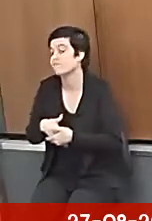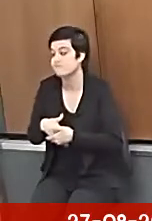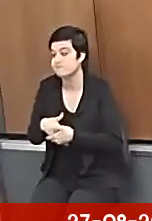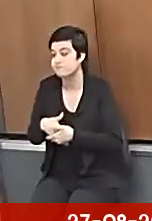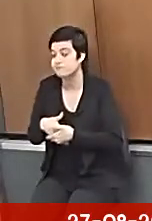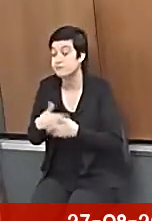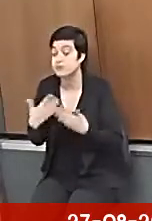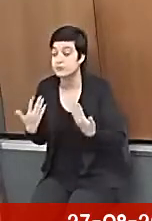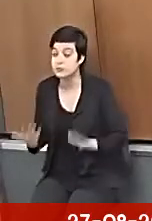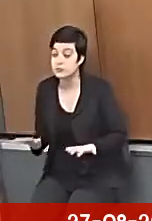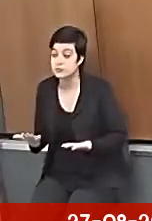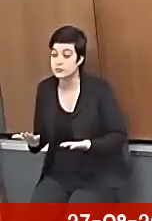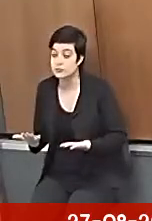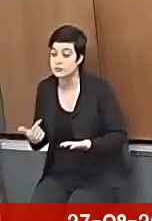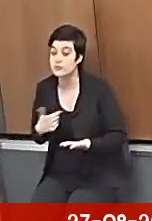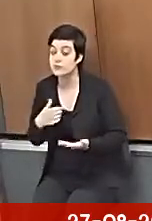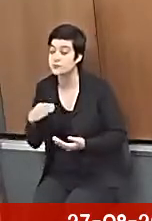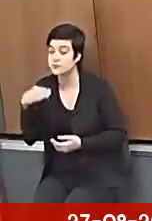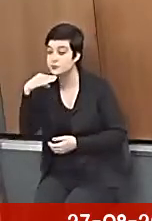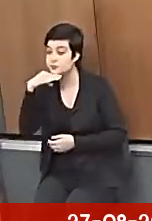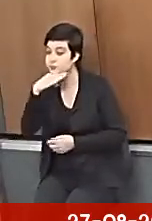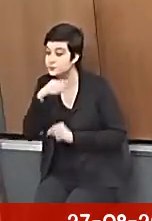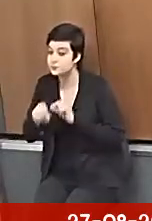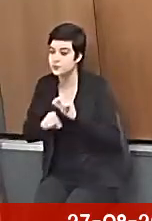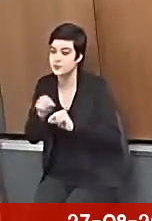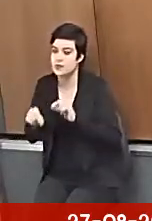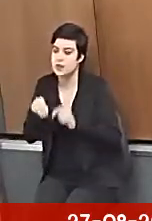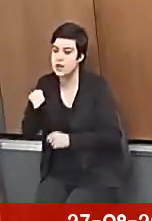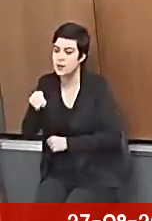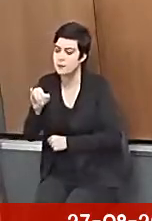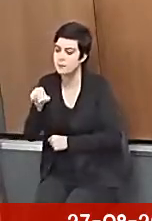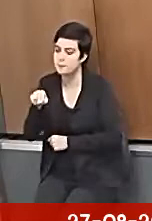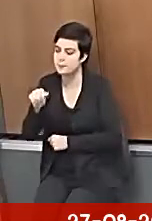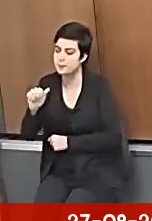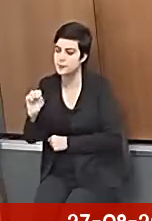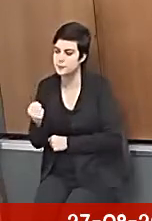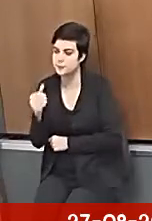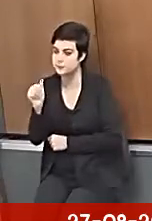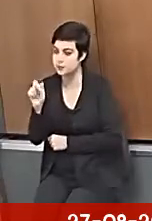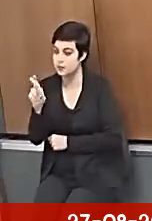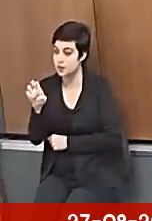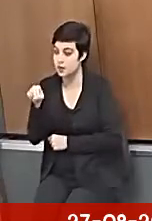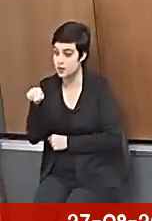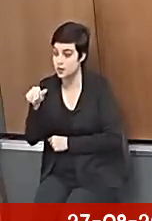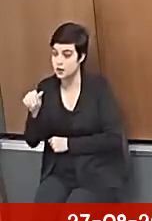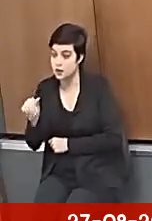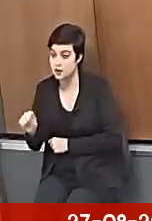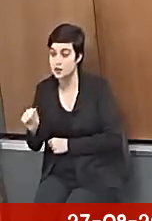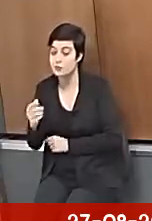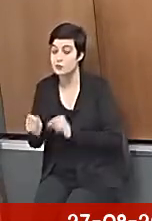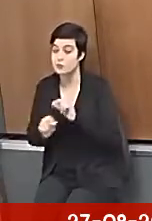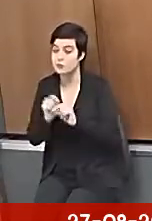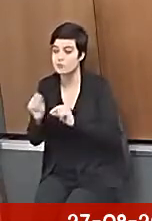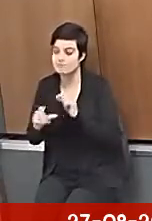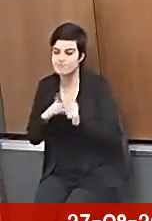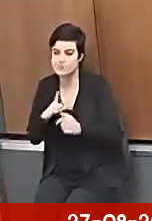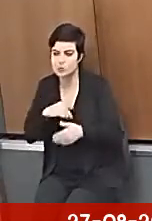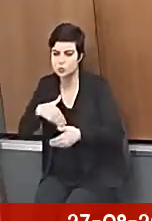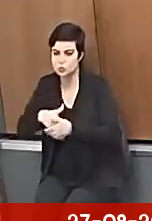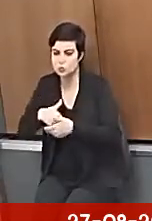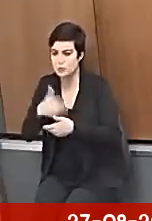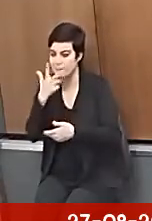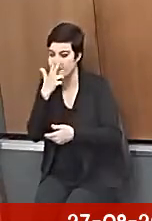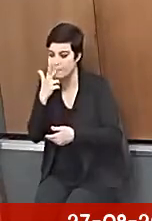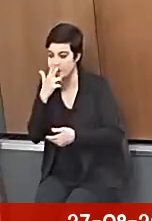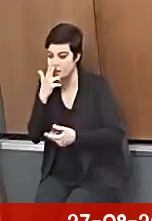dizer há o que eu vejo a minas arenas trata o torcedor em geral principalmente do cruzeiro que leva mais jovens como a